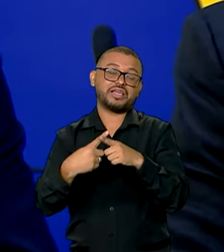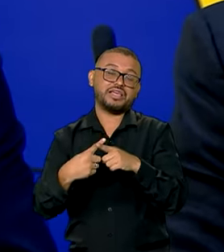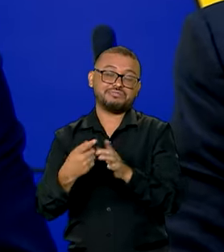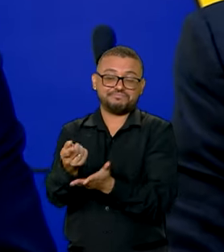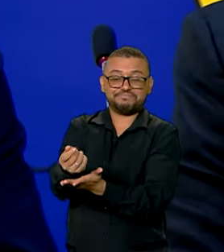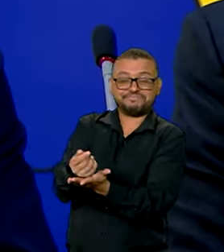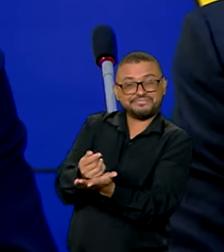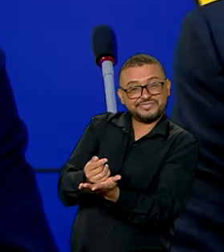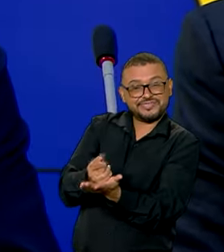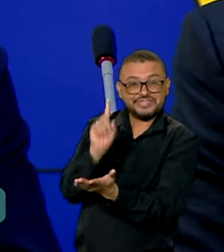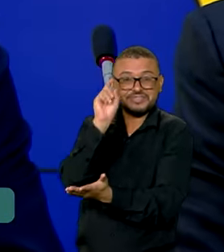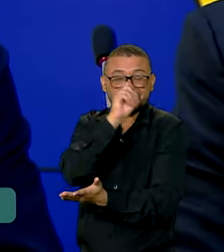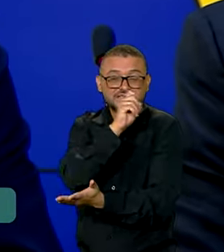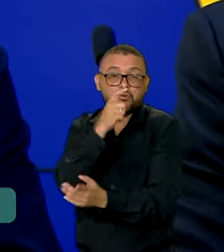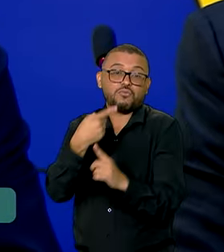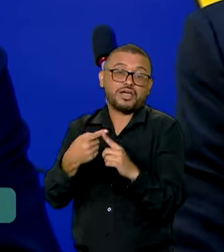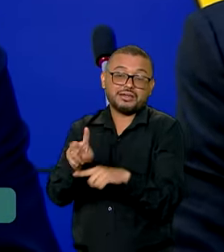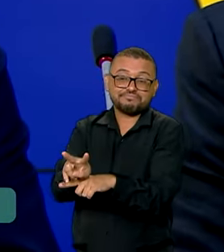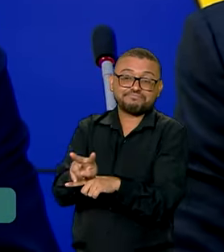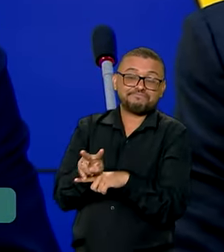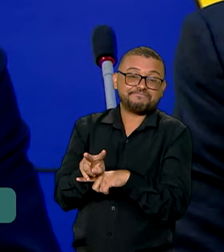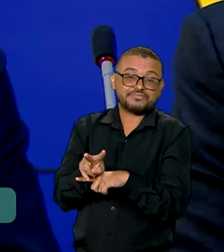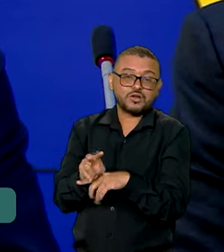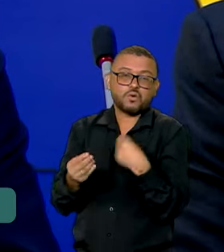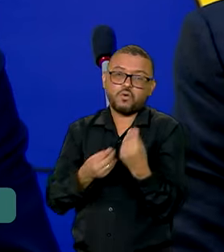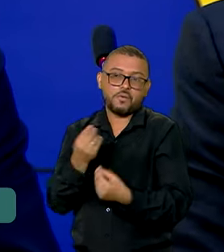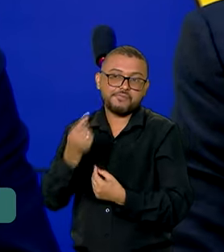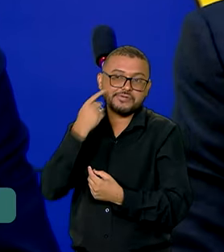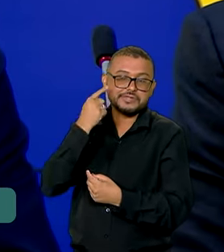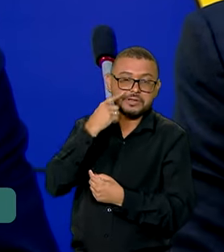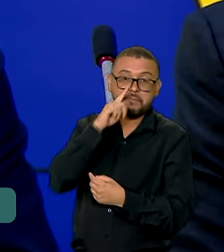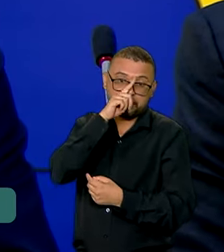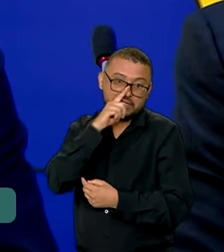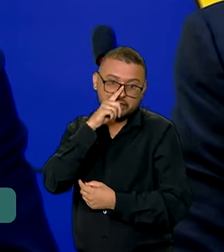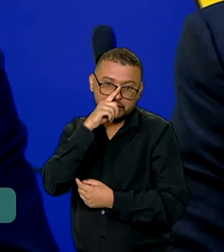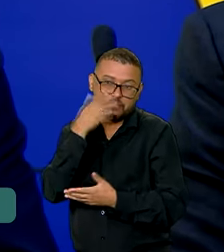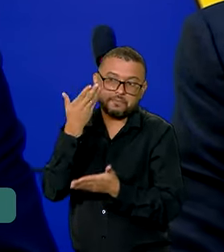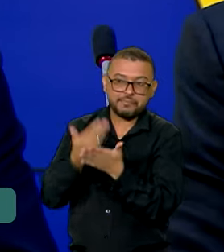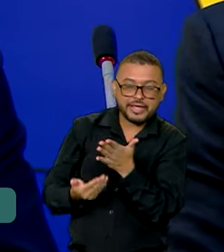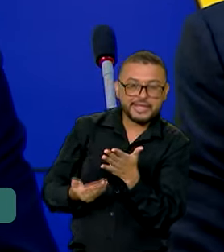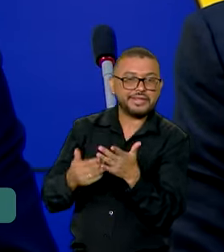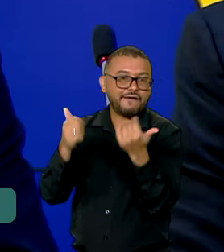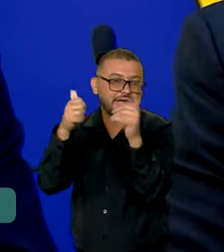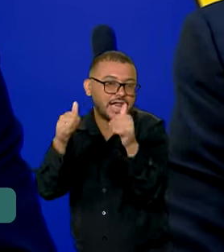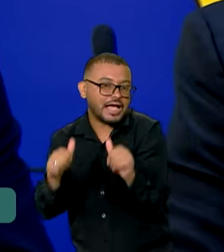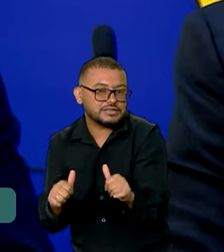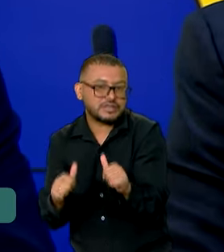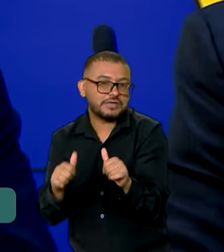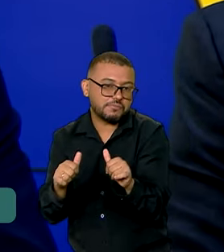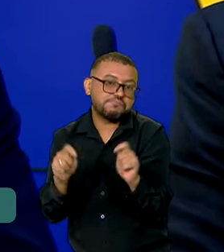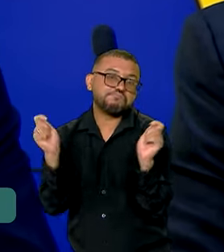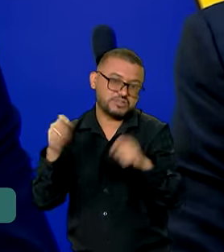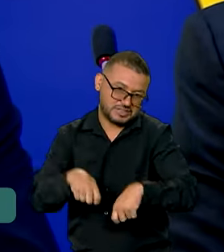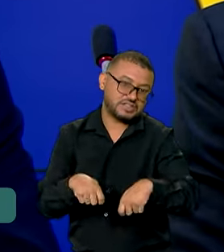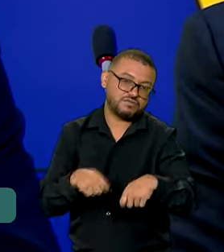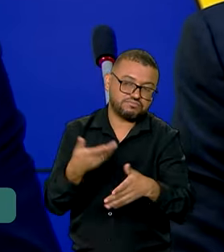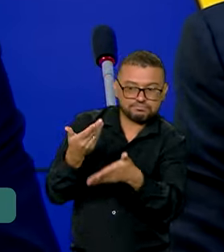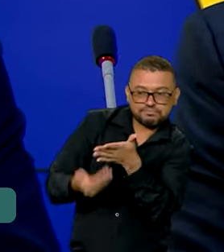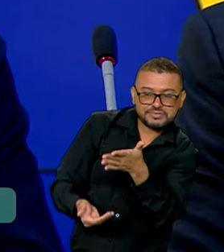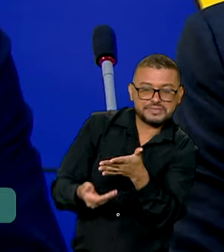financeiro oferecer crédito, porque a análise de risco é diferente, as garantias estão muitas